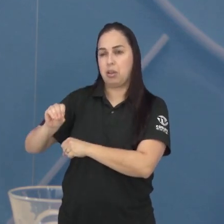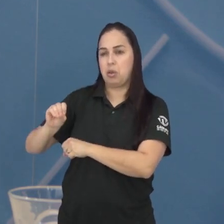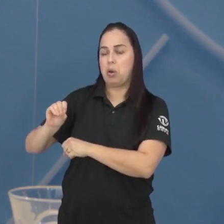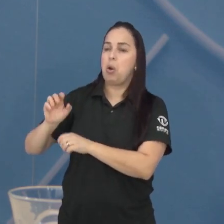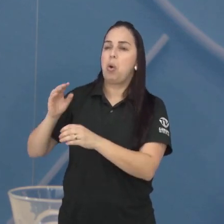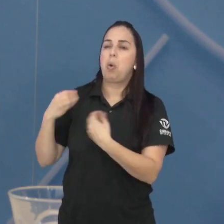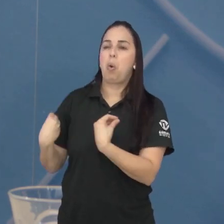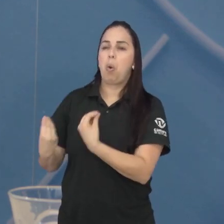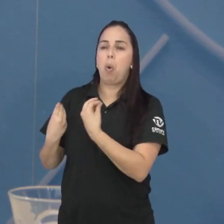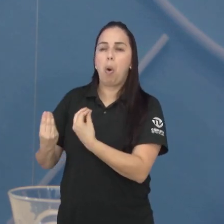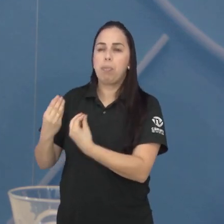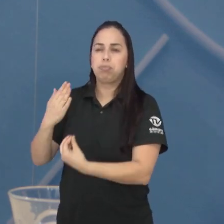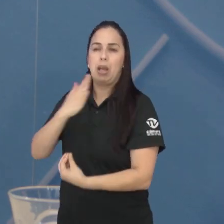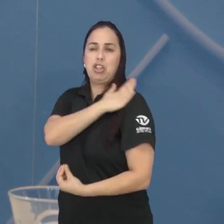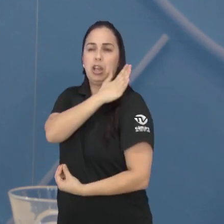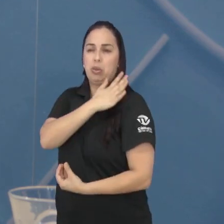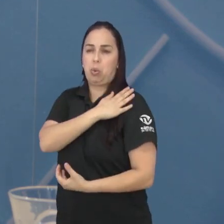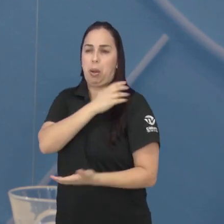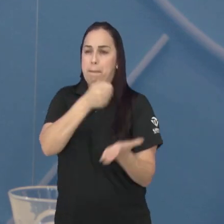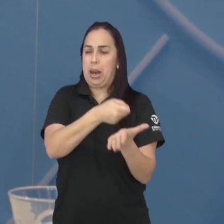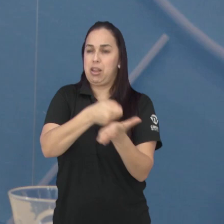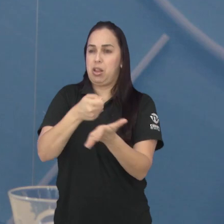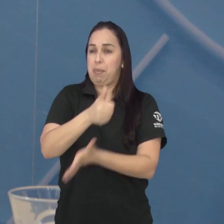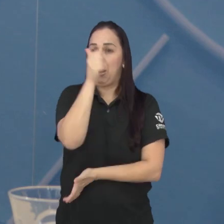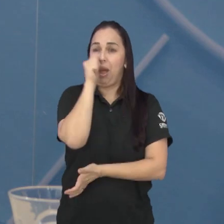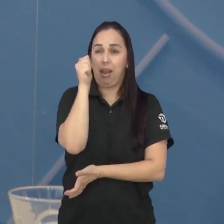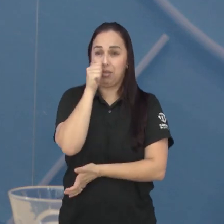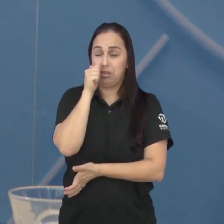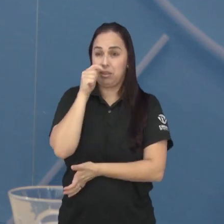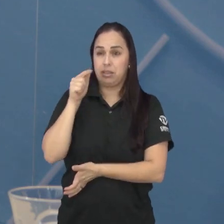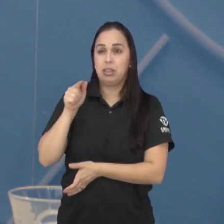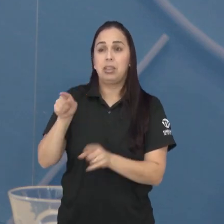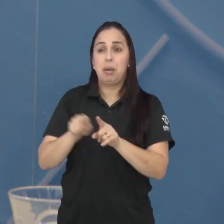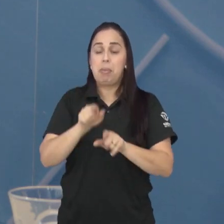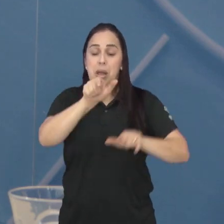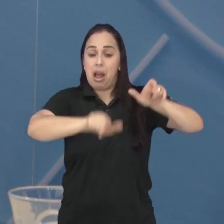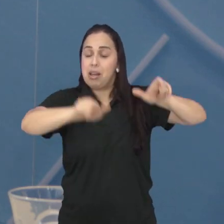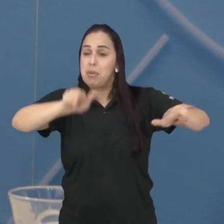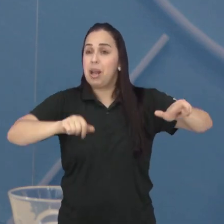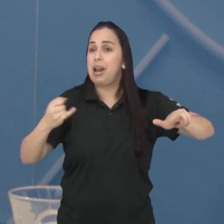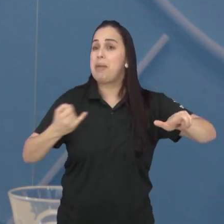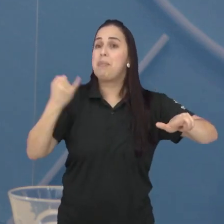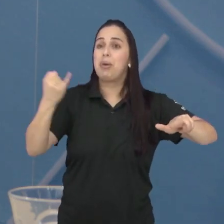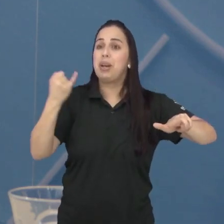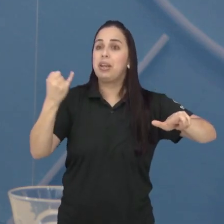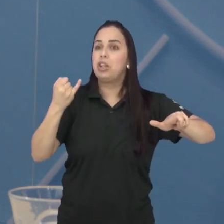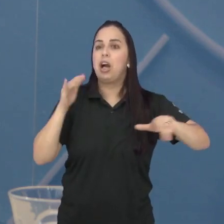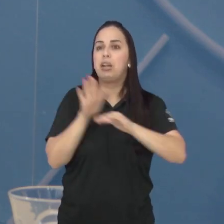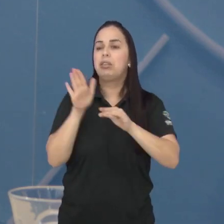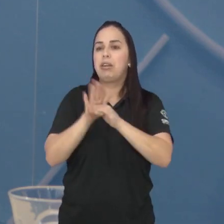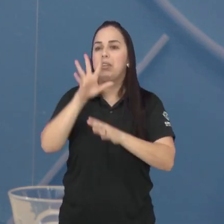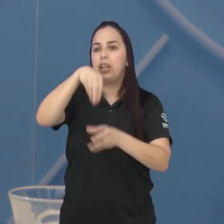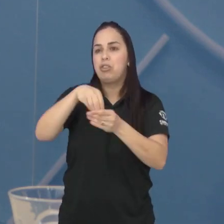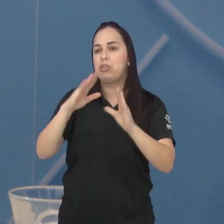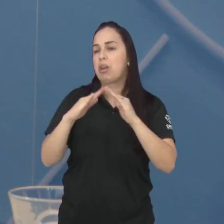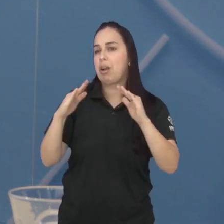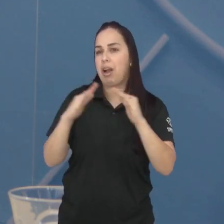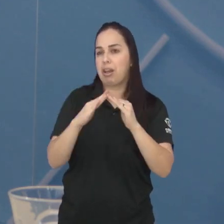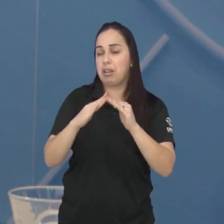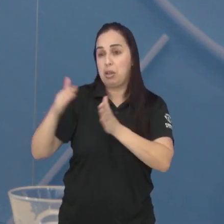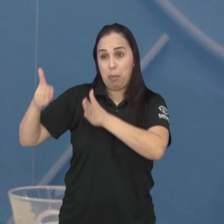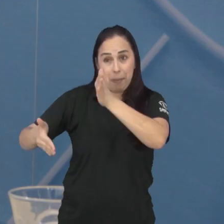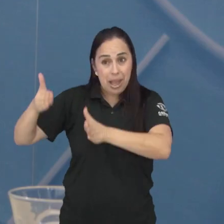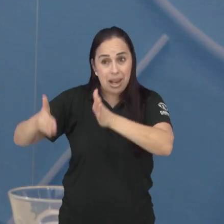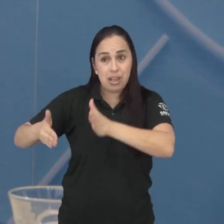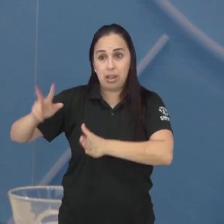incidia na vida das mulheres e como elas eram importantes na sustentação dos lares, né? Naquele momento